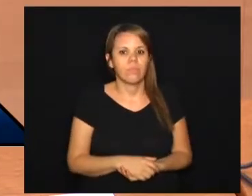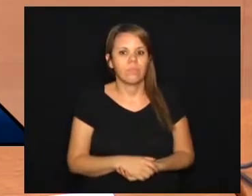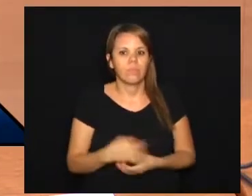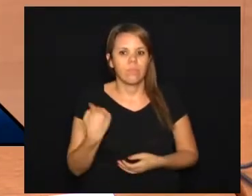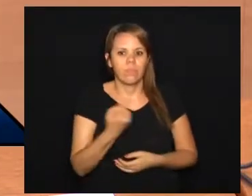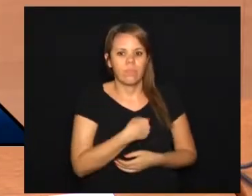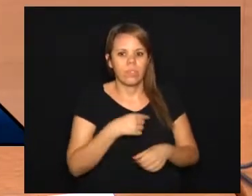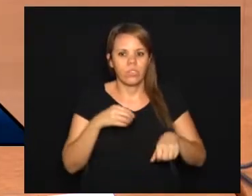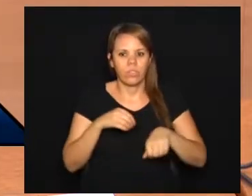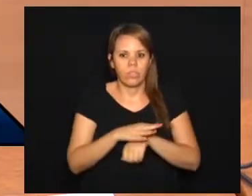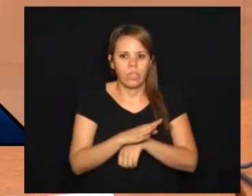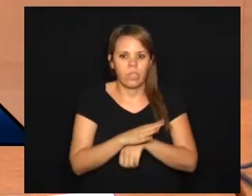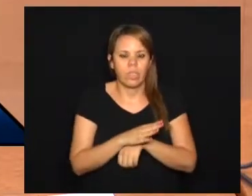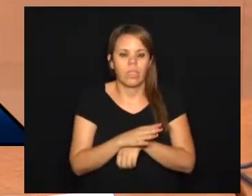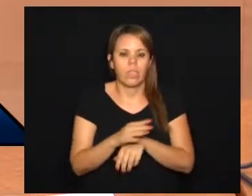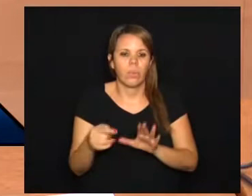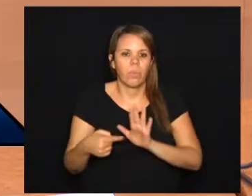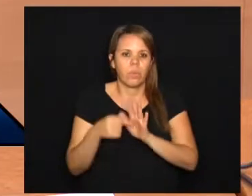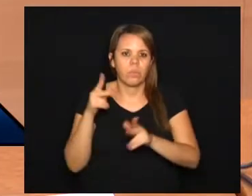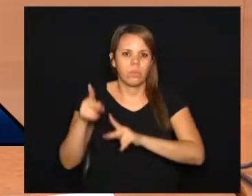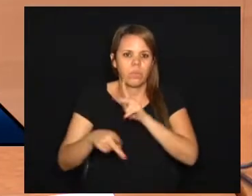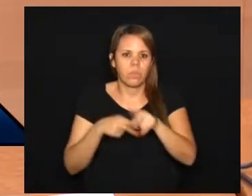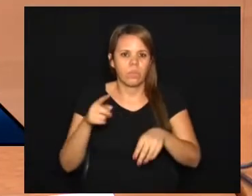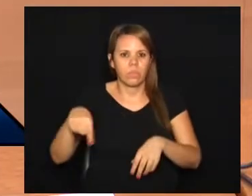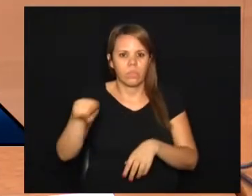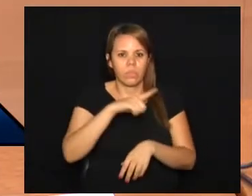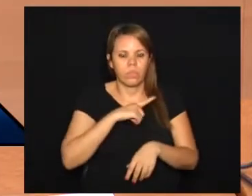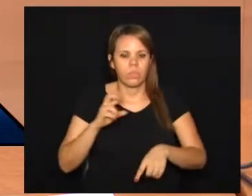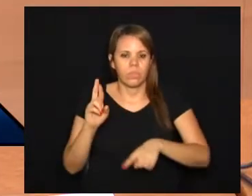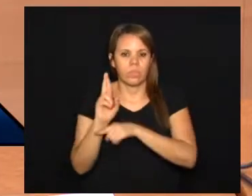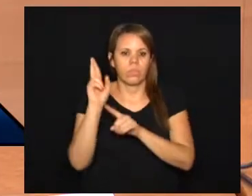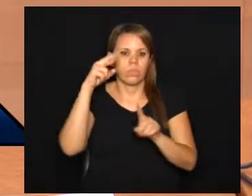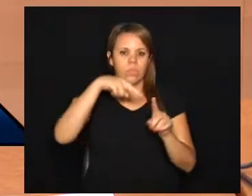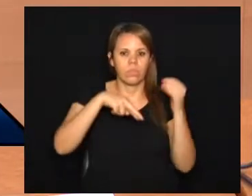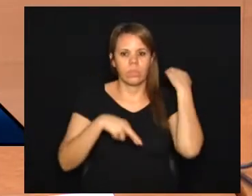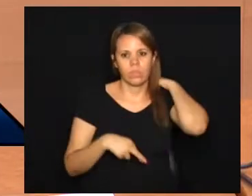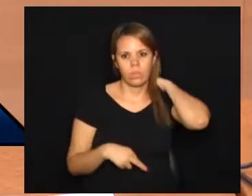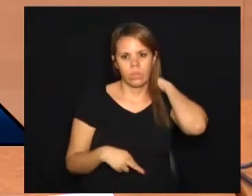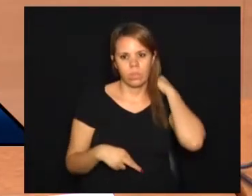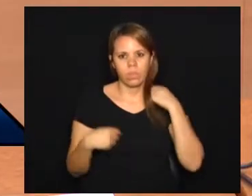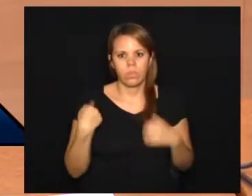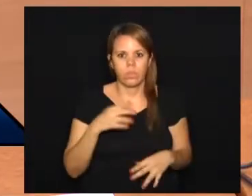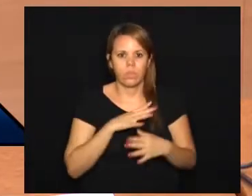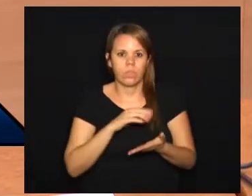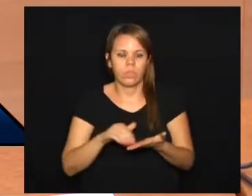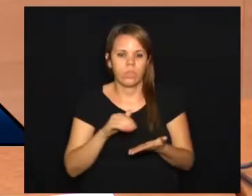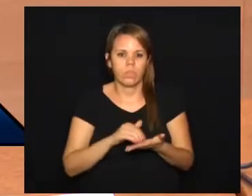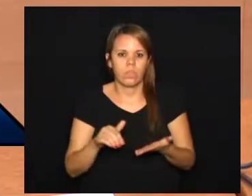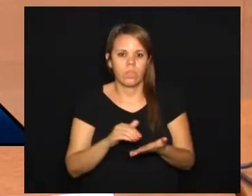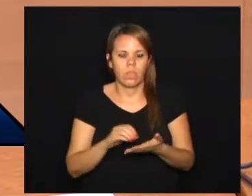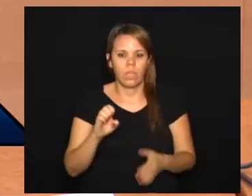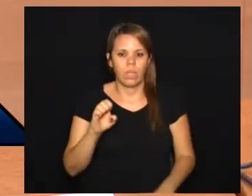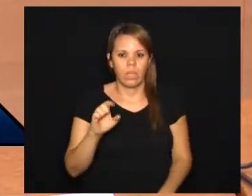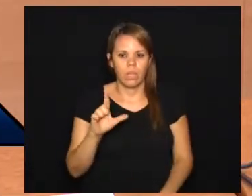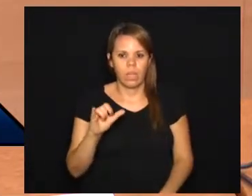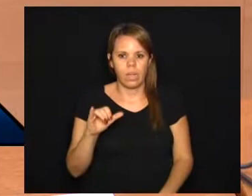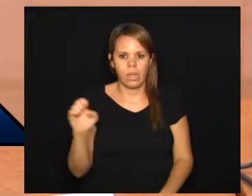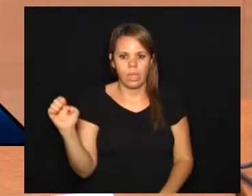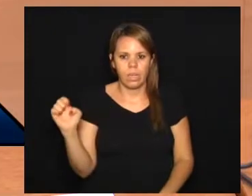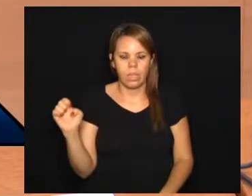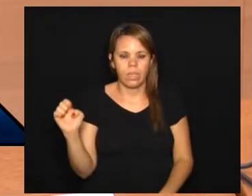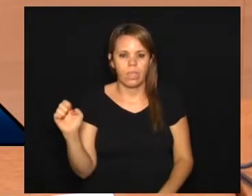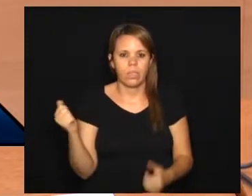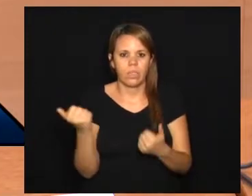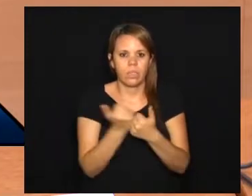gente traz pessoas que representam a nossa secretária Eliane Jocilânia, na Secretaria